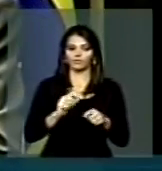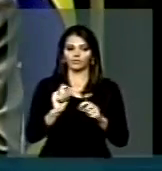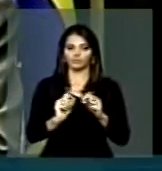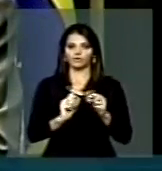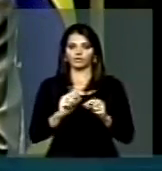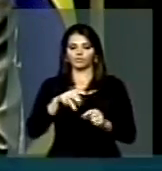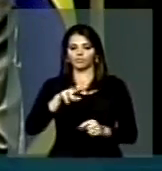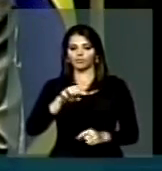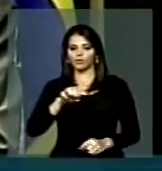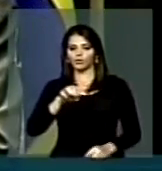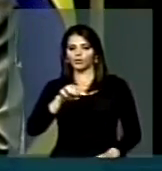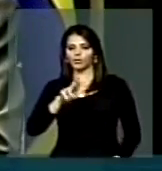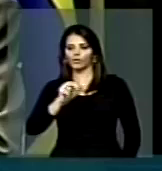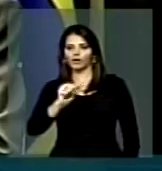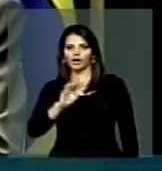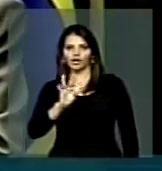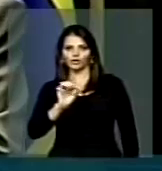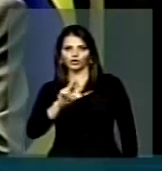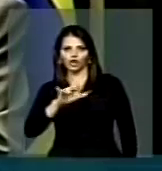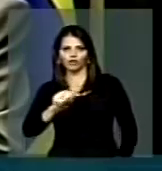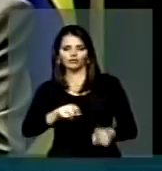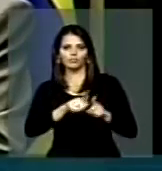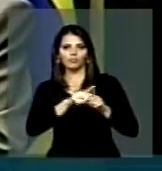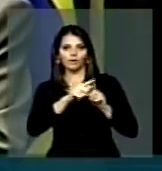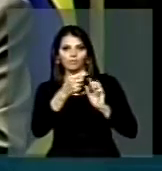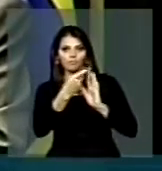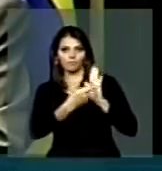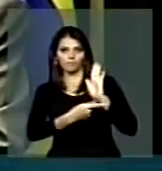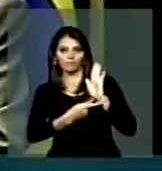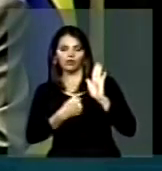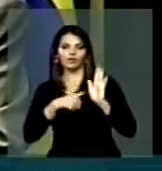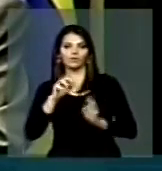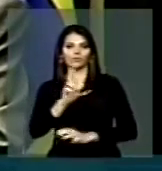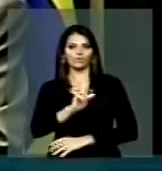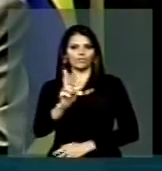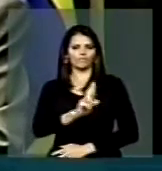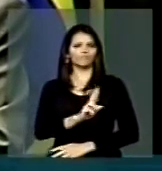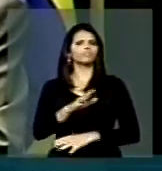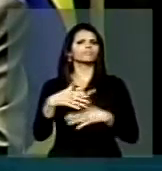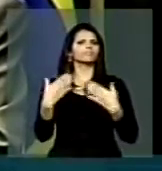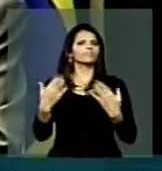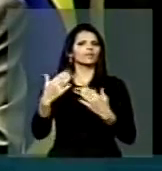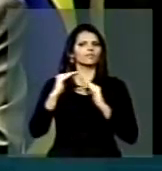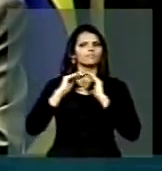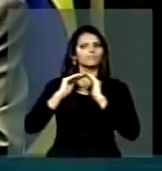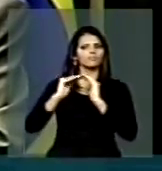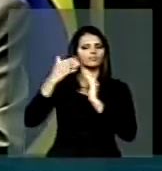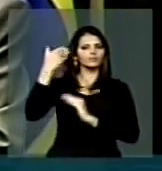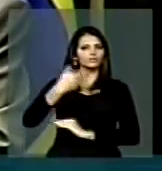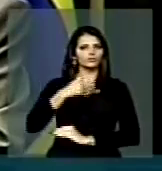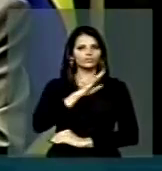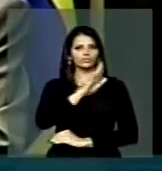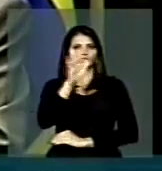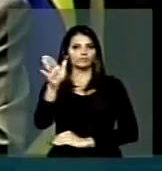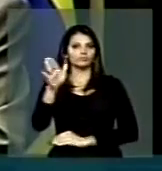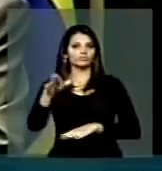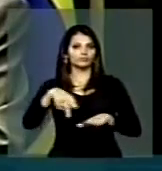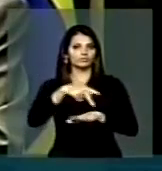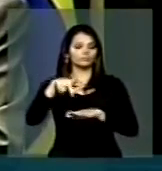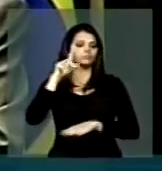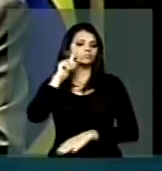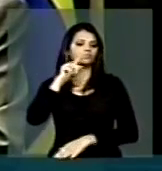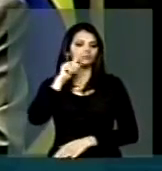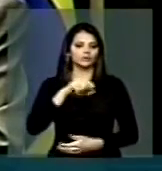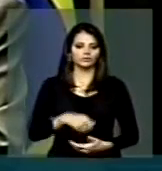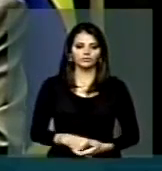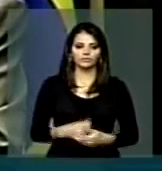da moratória e também do Plano Real, uma certa altura ele me pediu que fosse aos Estados Unidos,